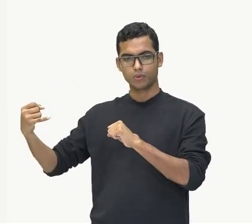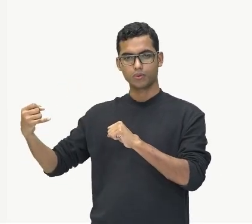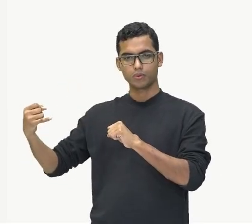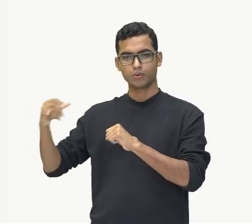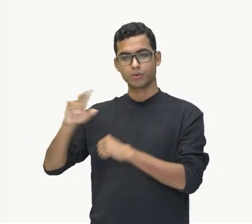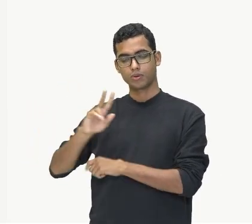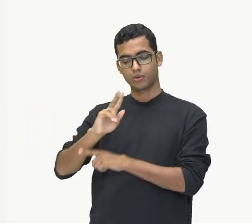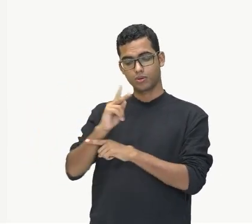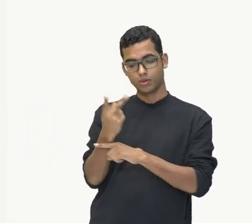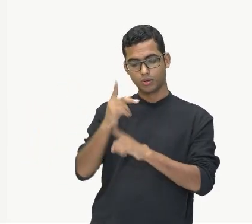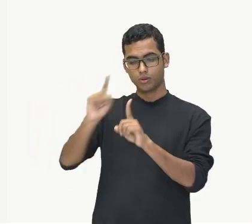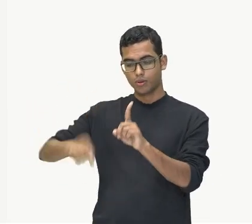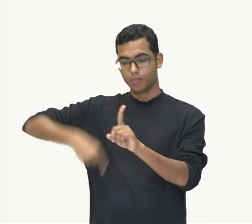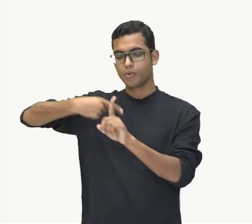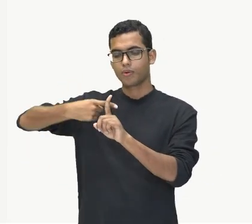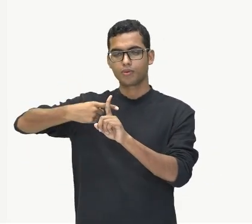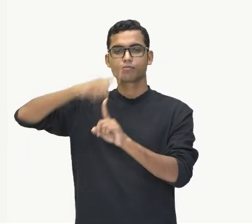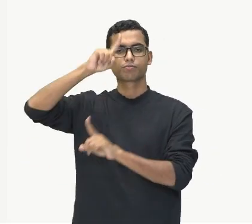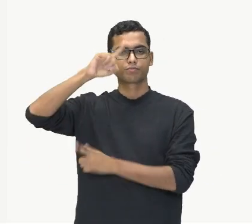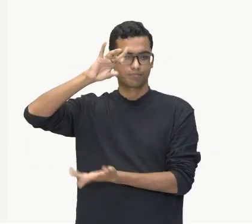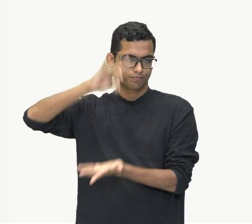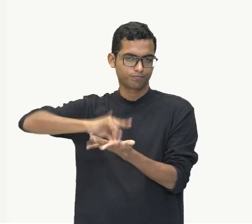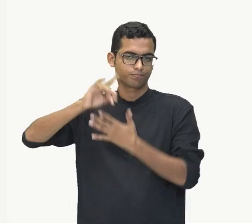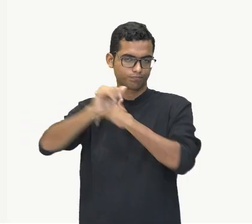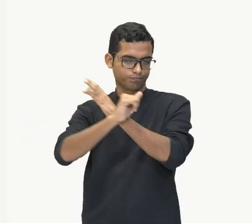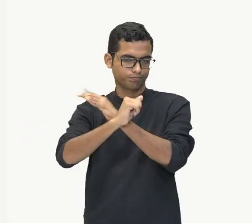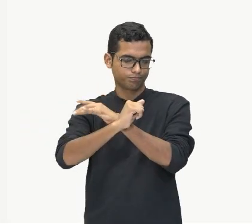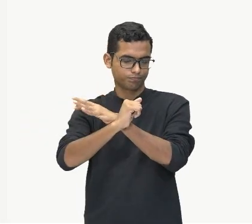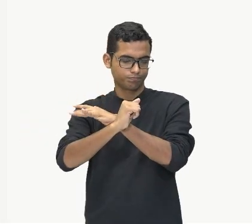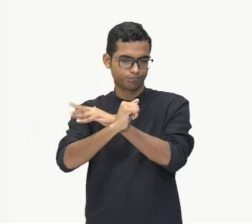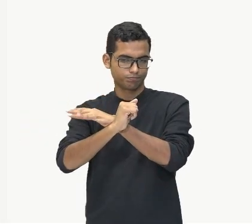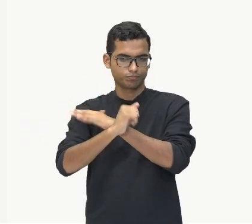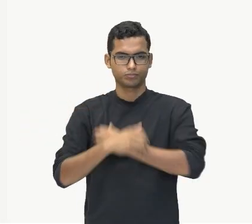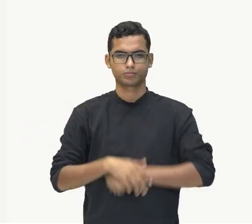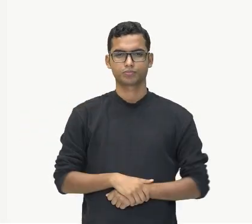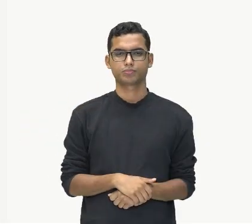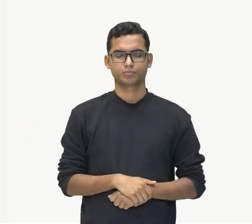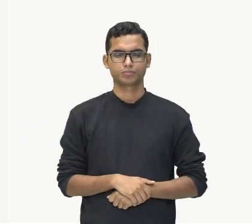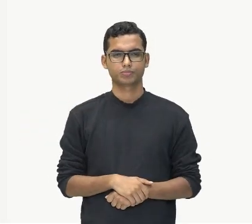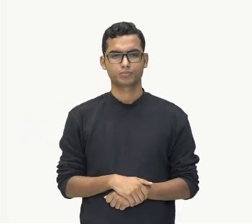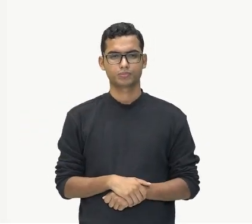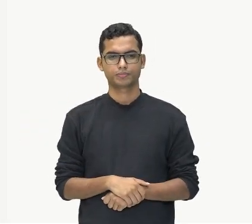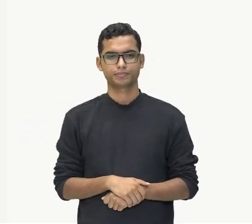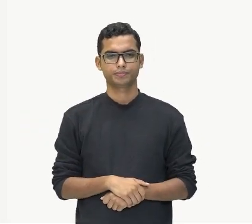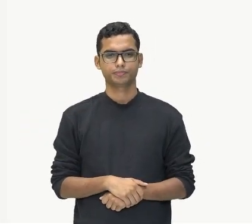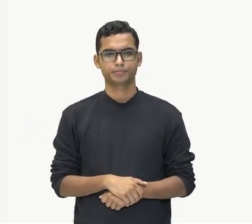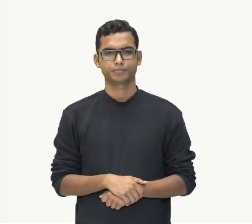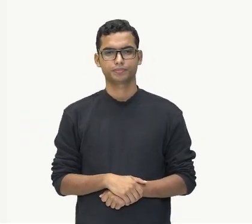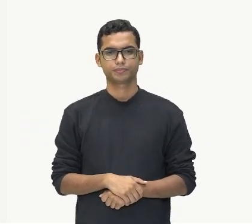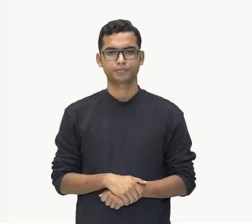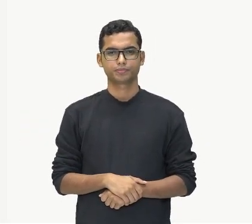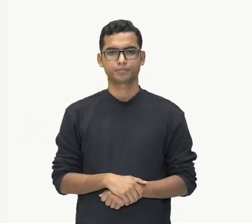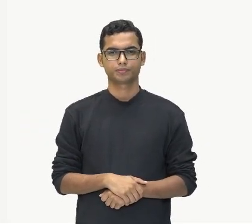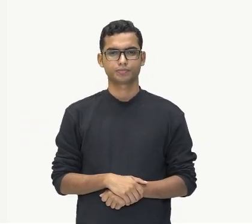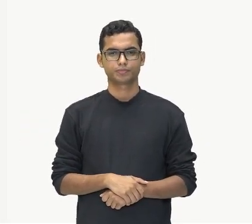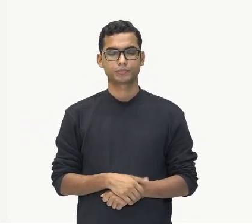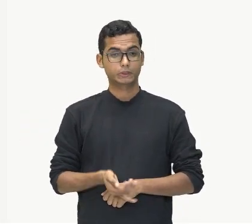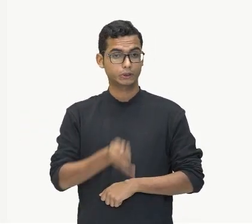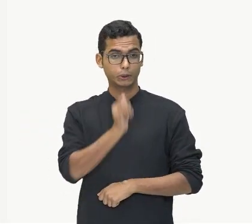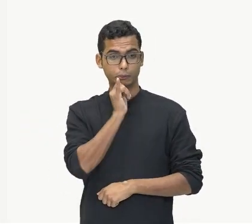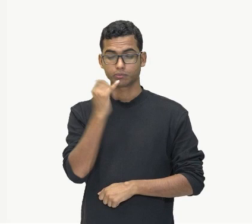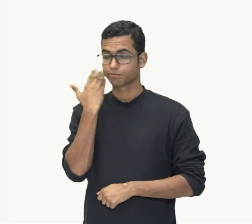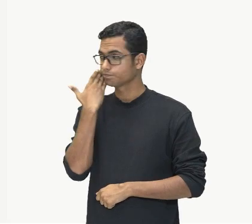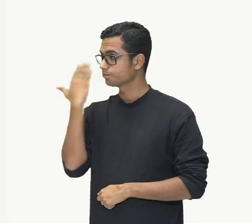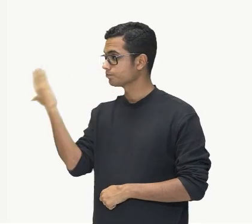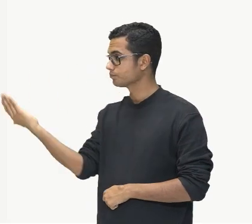H+, é um ácido, tá? Esse aqui, ó, esse cátion aí, gente, ele é chamado